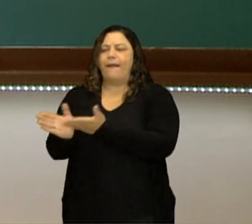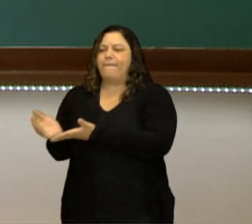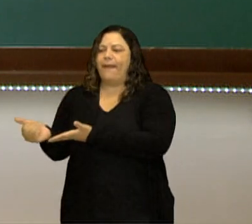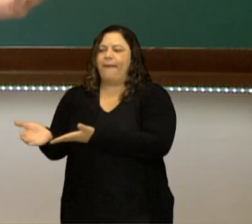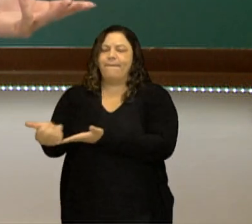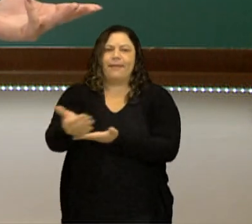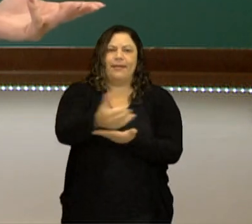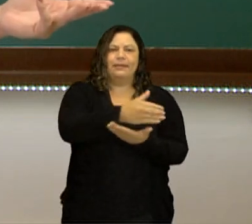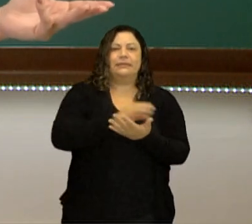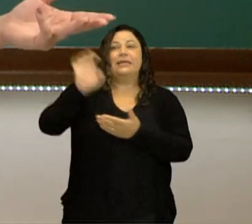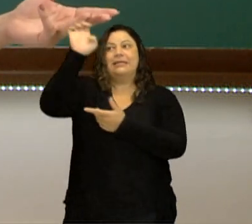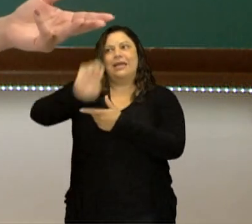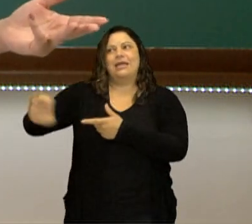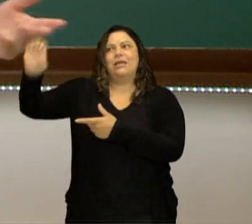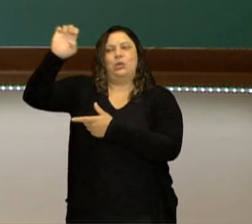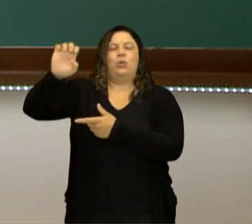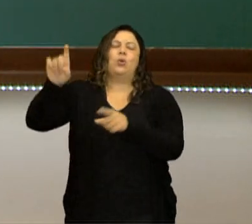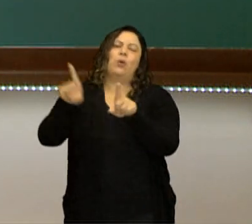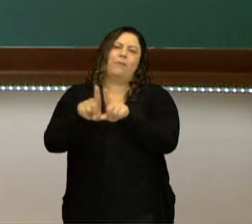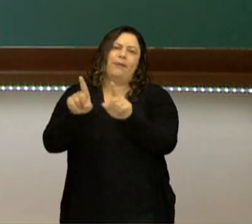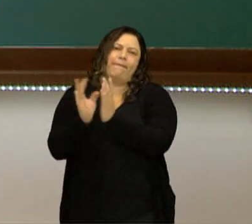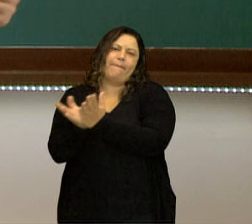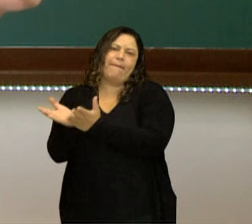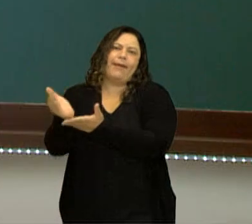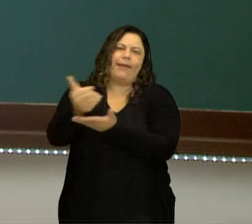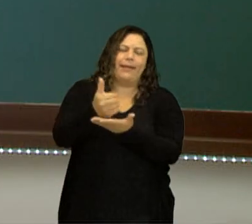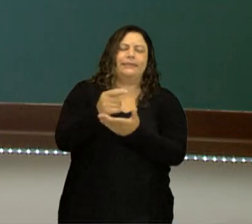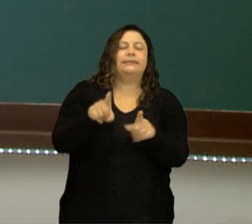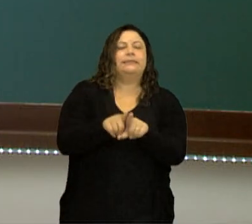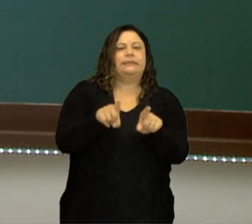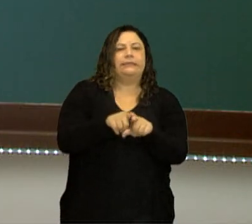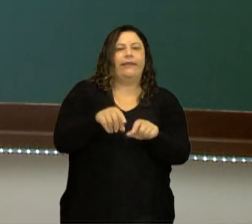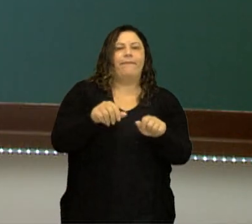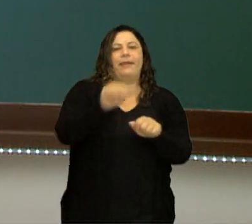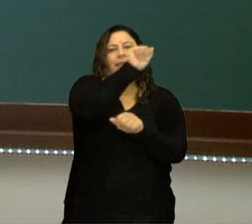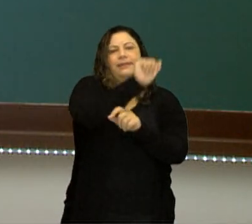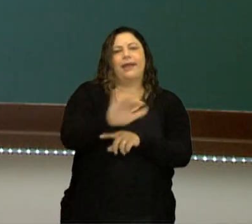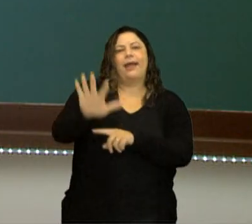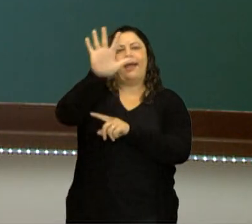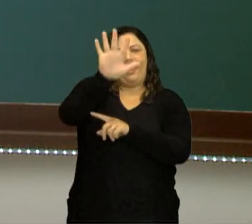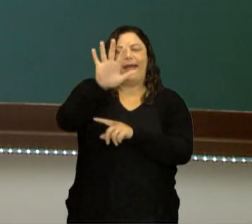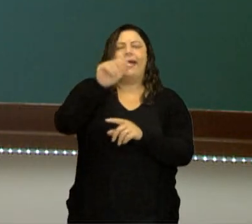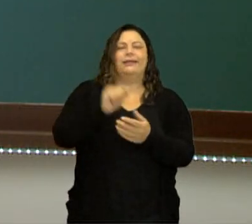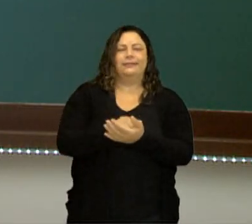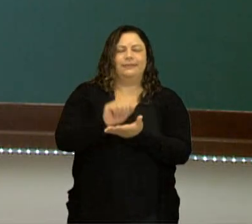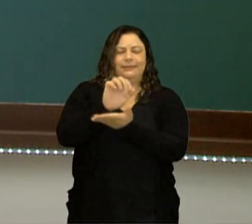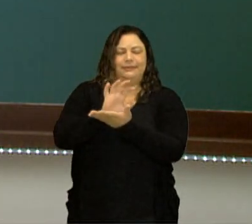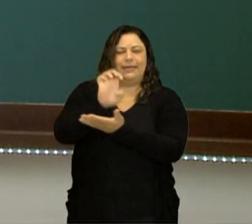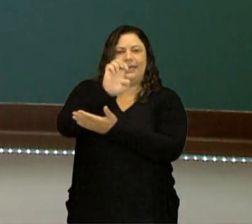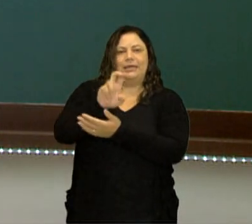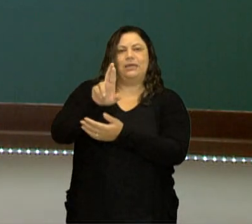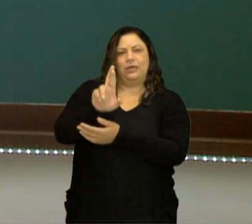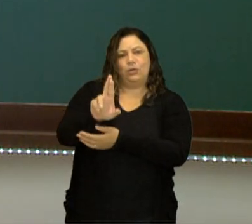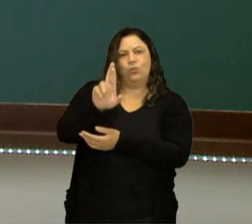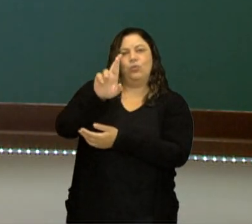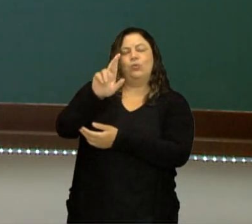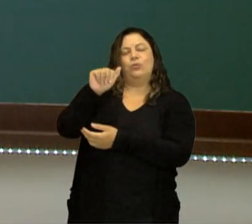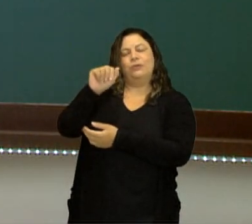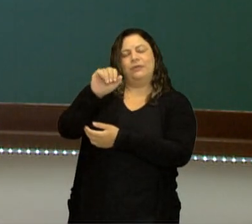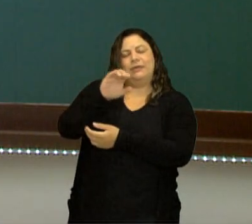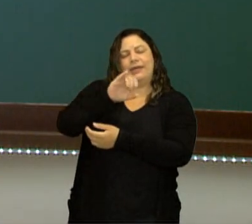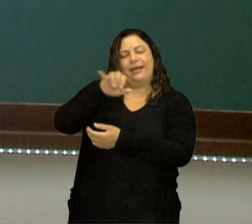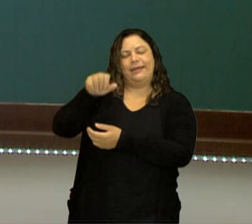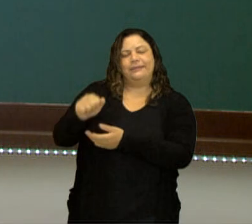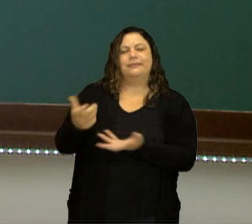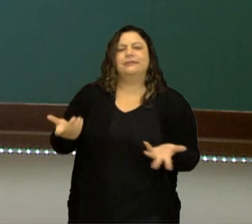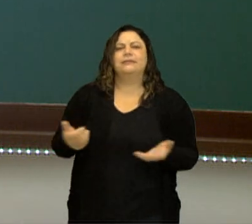tanto da Europa quanto de uma parte da Ásia. É o que nós chamamos de Eurásia, né? E ela tinha uma população